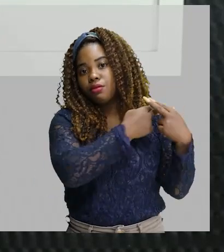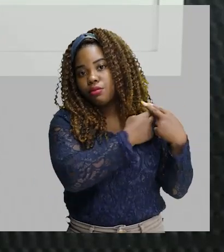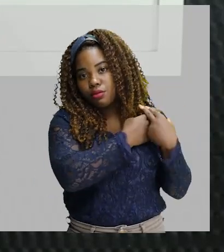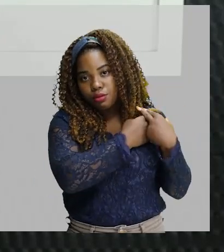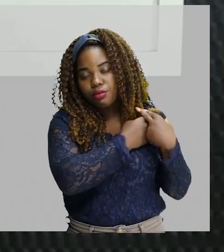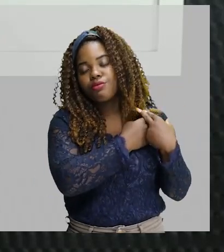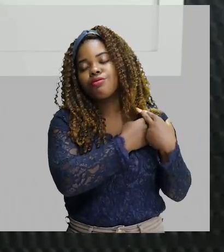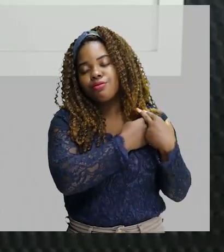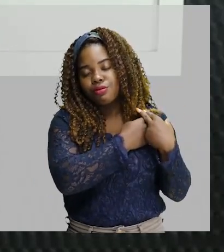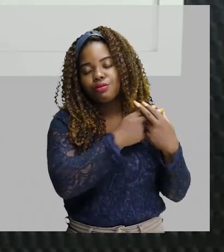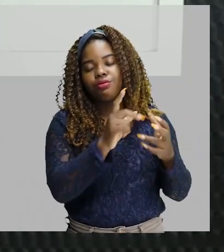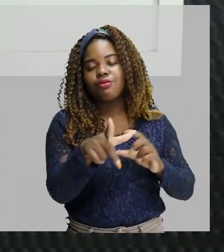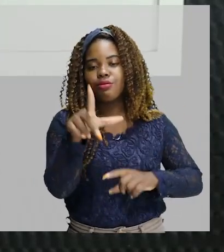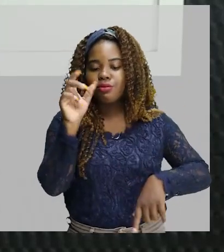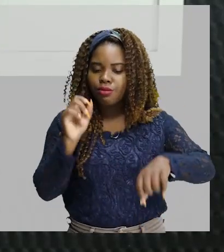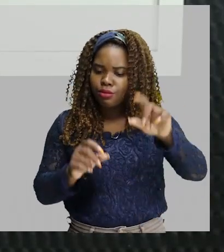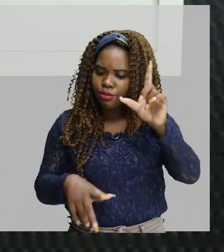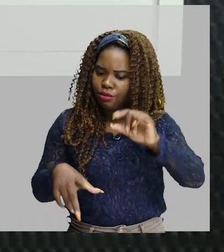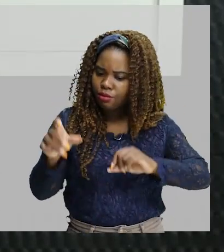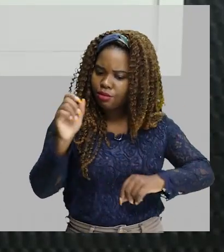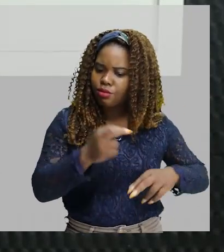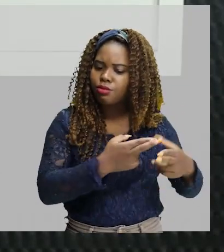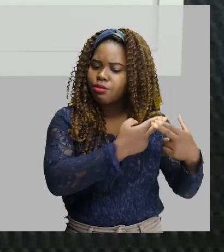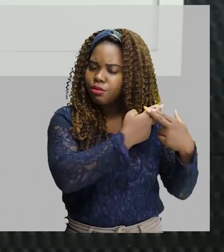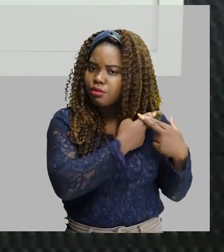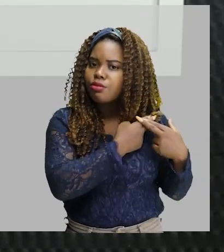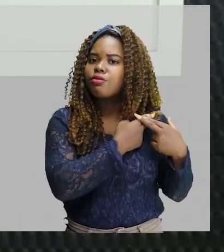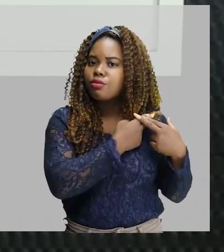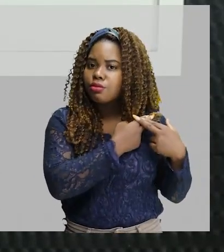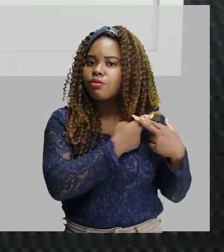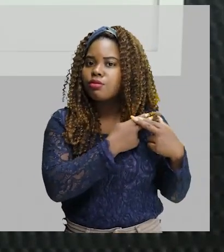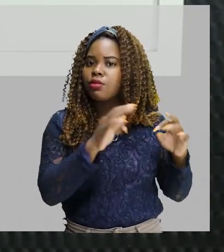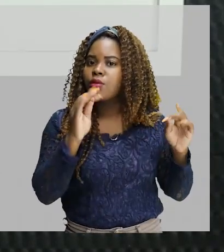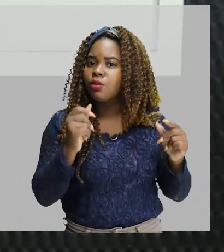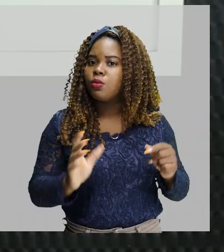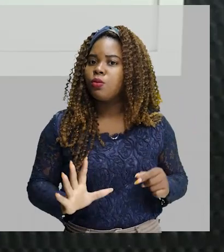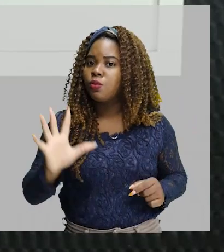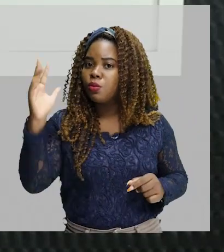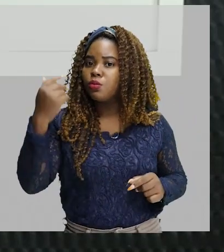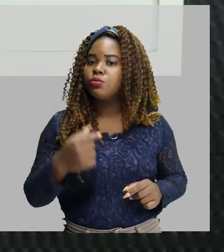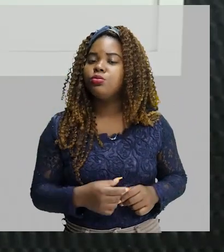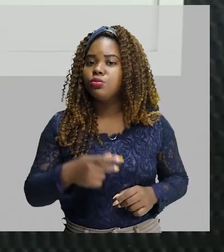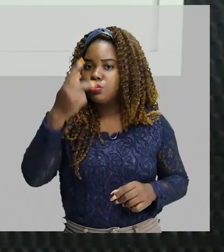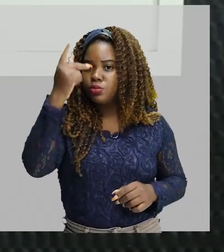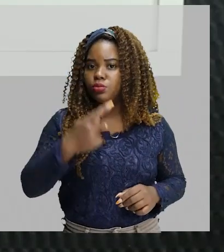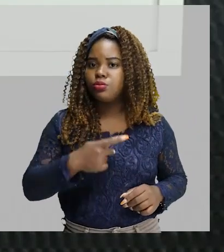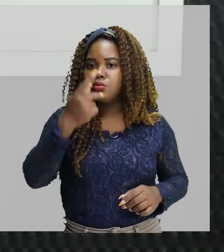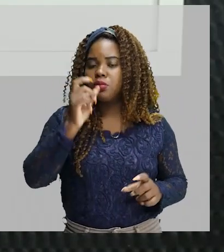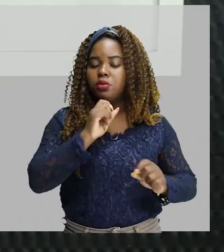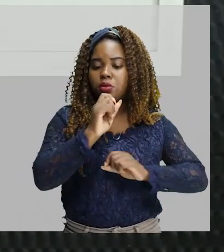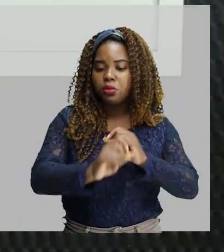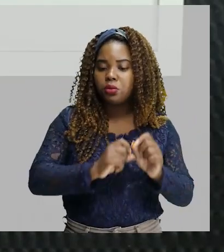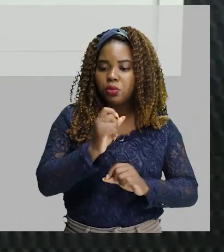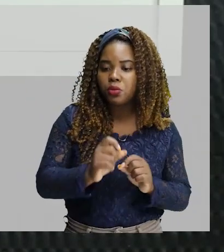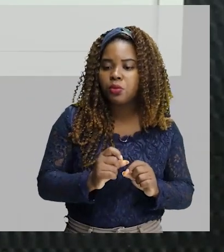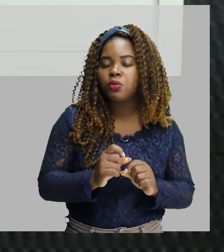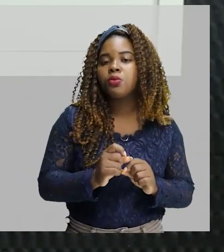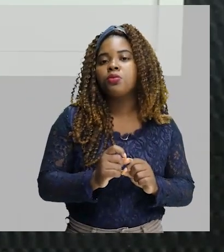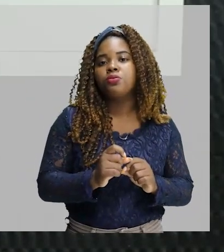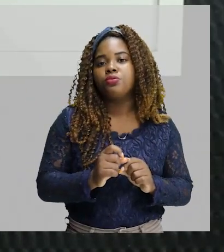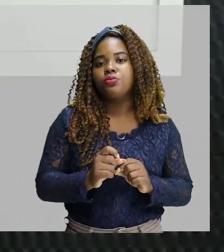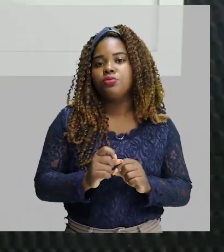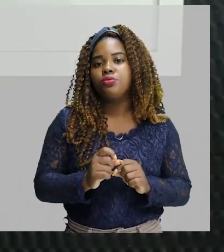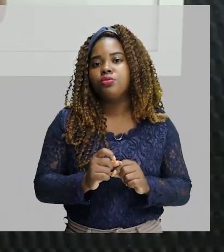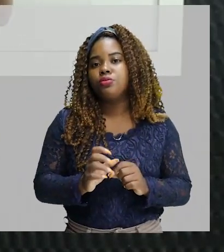responsáveis, de assumir a responsabilidade por tudo que acontece com nós, com o que fazemos, o que fazemos aos